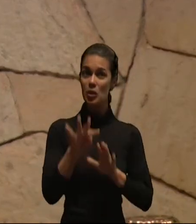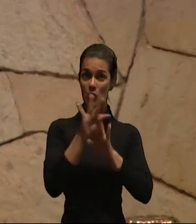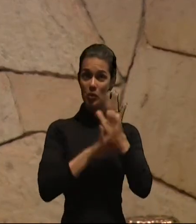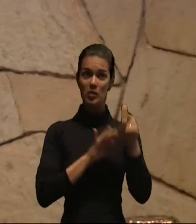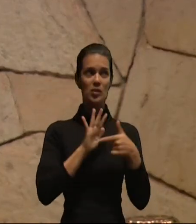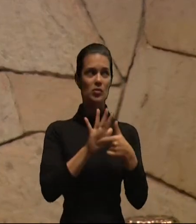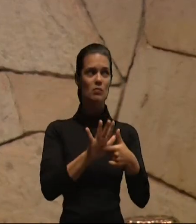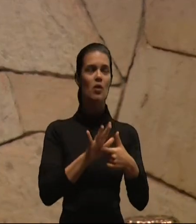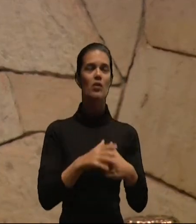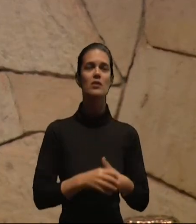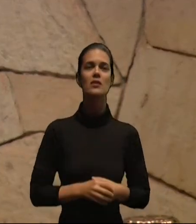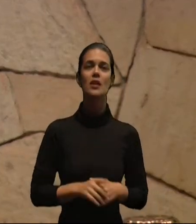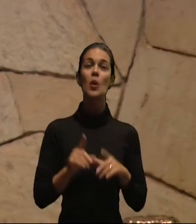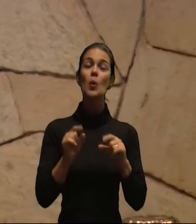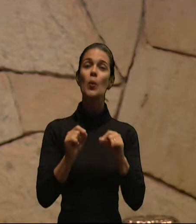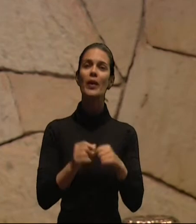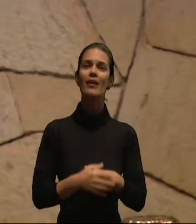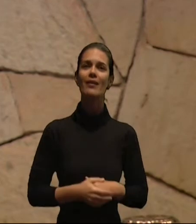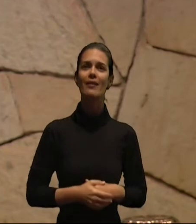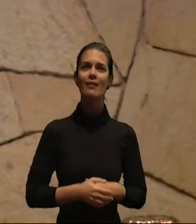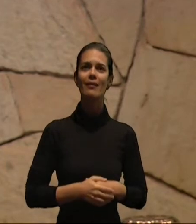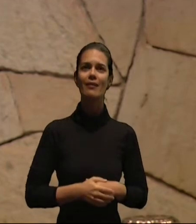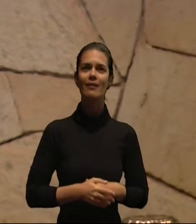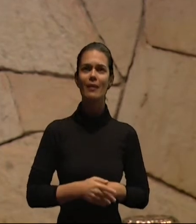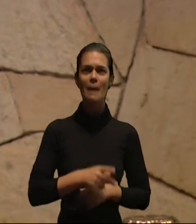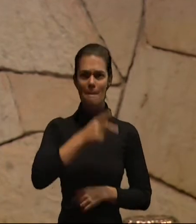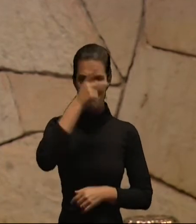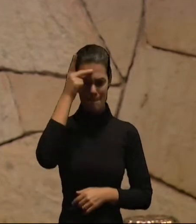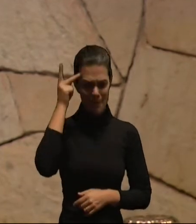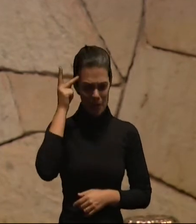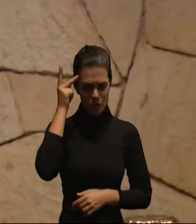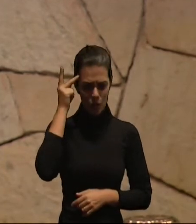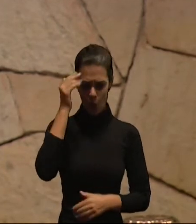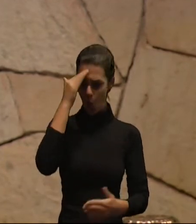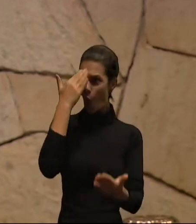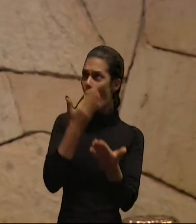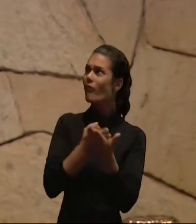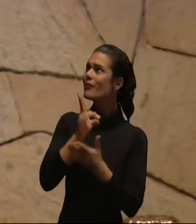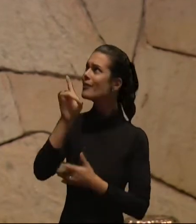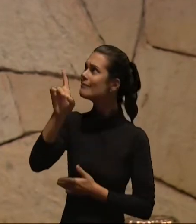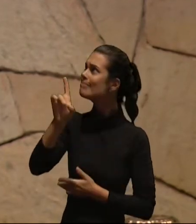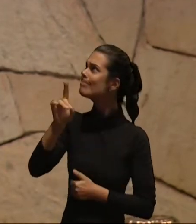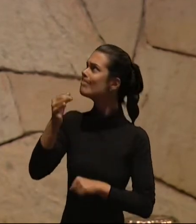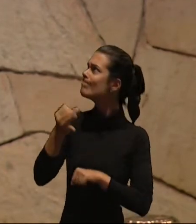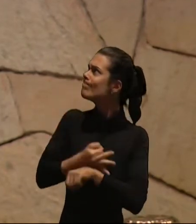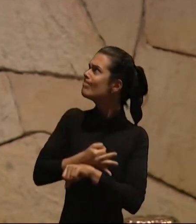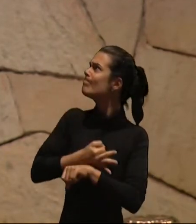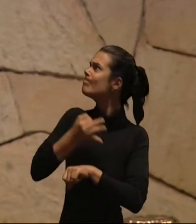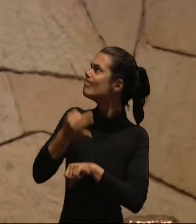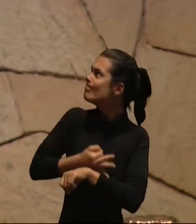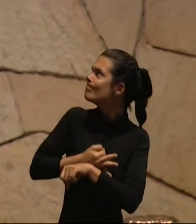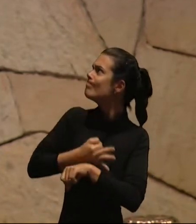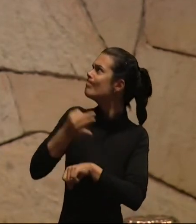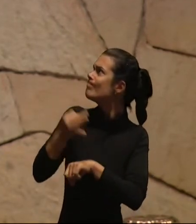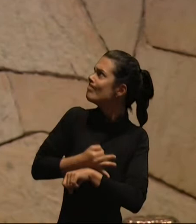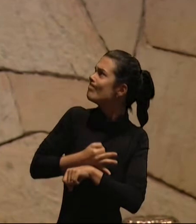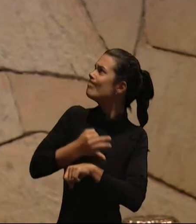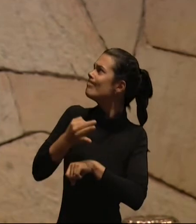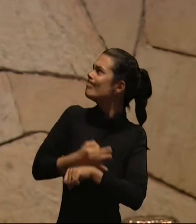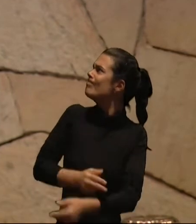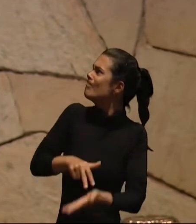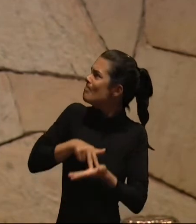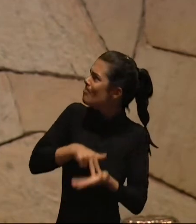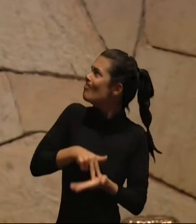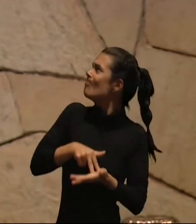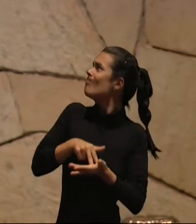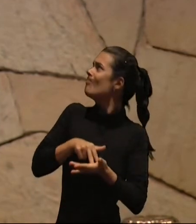isto, a perseverança daquele que confia no Senhor. Bem-aventurado é o homem que confia